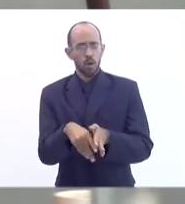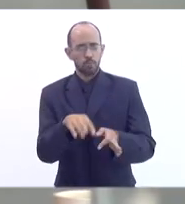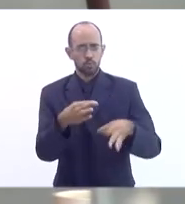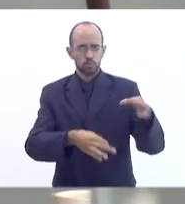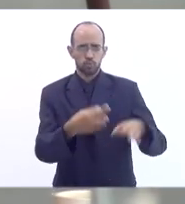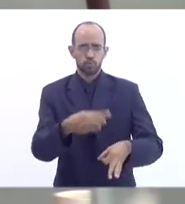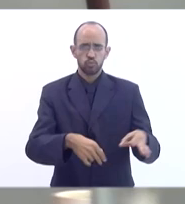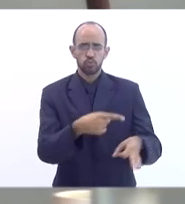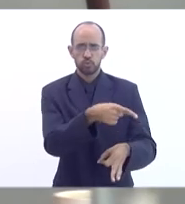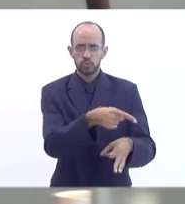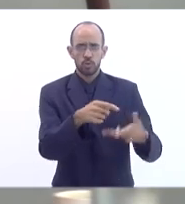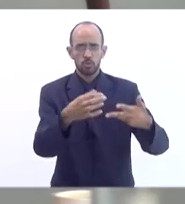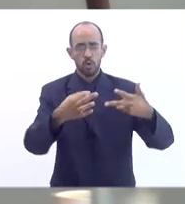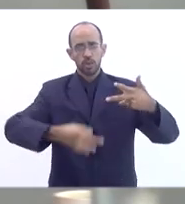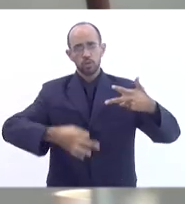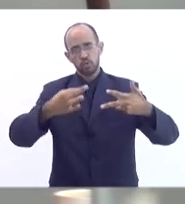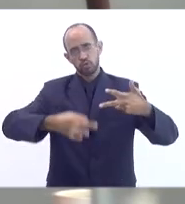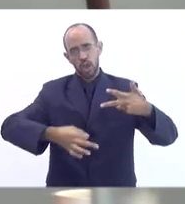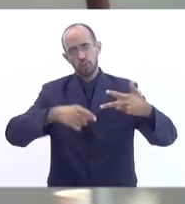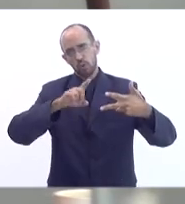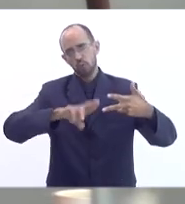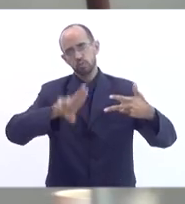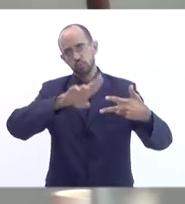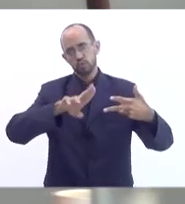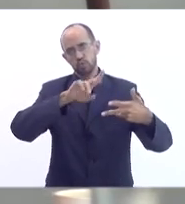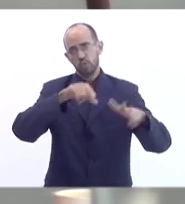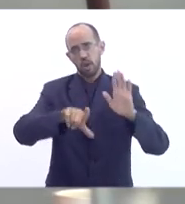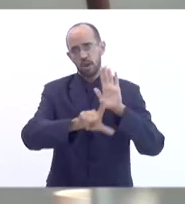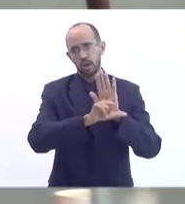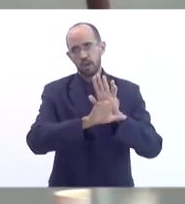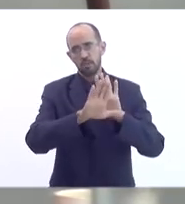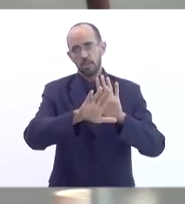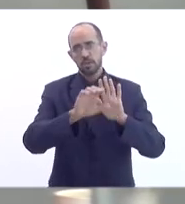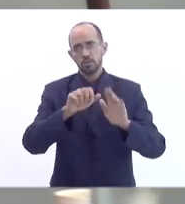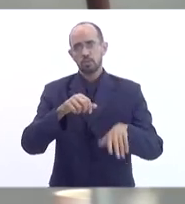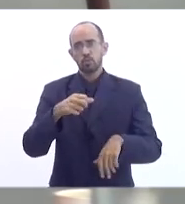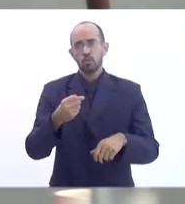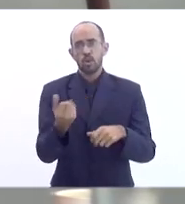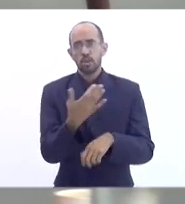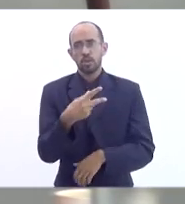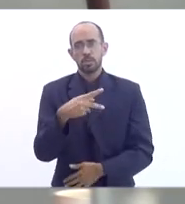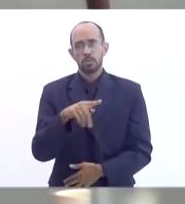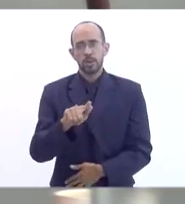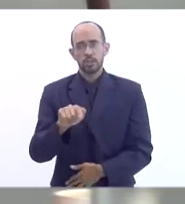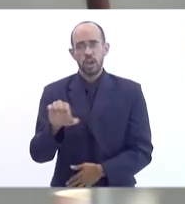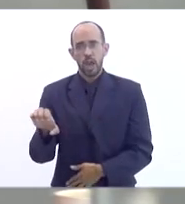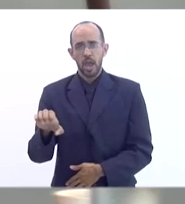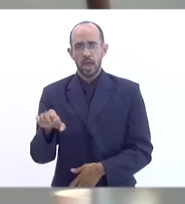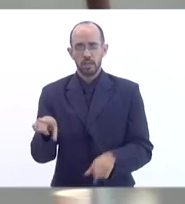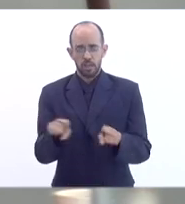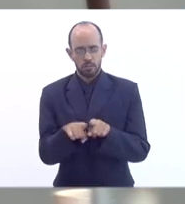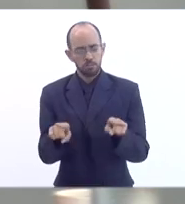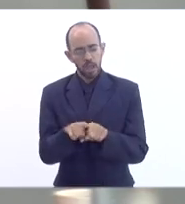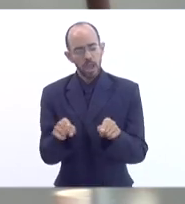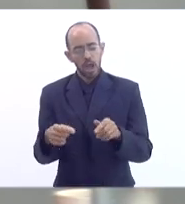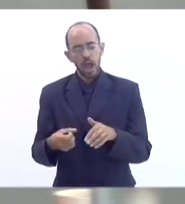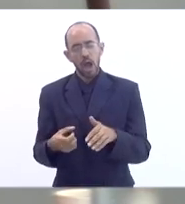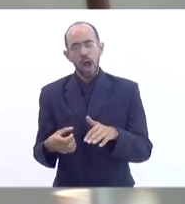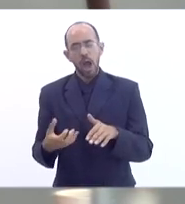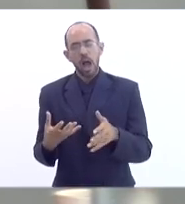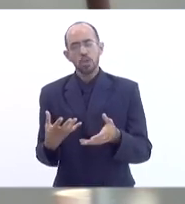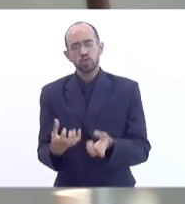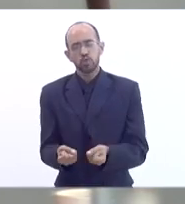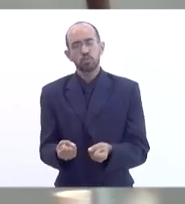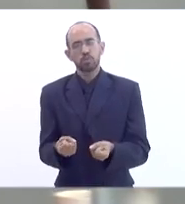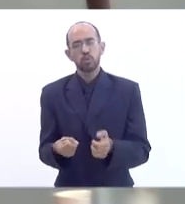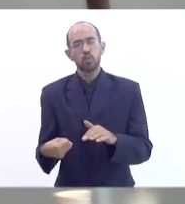para chamar vocês concursados mas sem dúvida nenhuma quando a pessoa é a nova PG assumir a uma mudança de paradigma e a gente